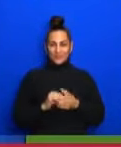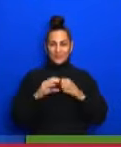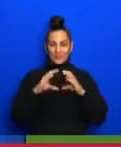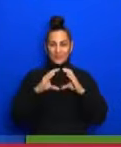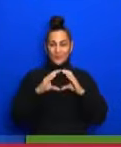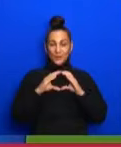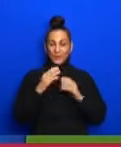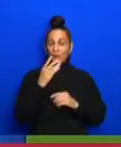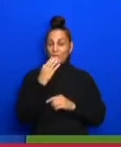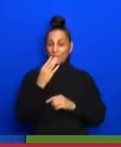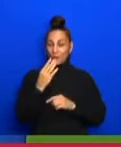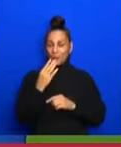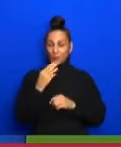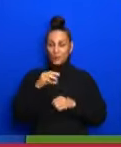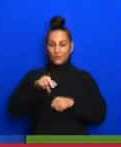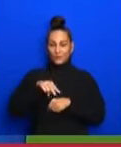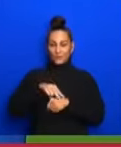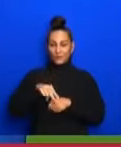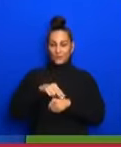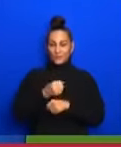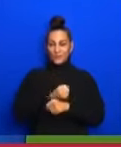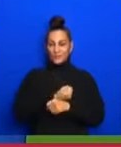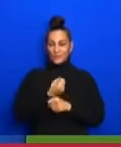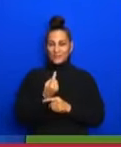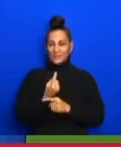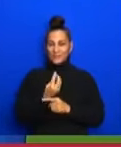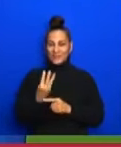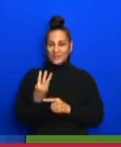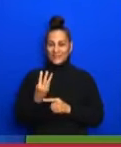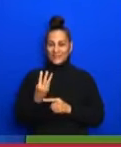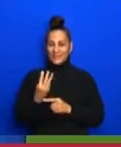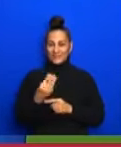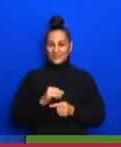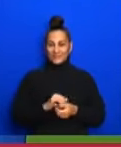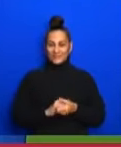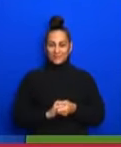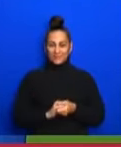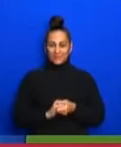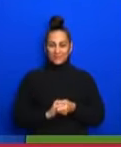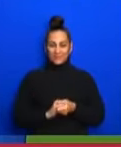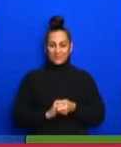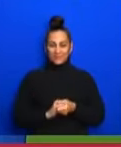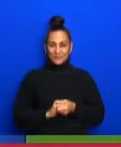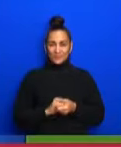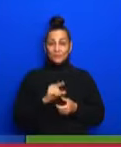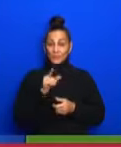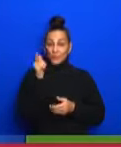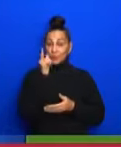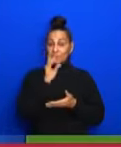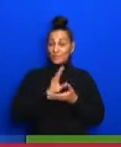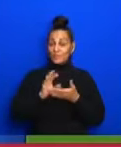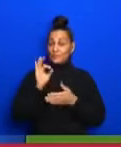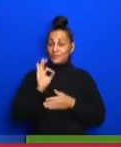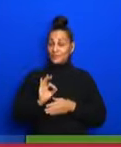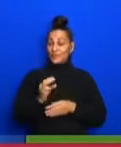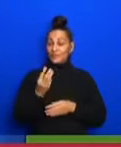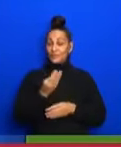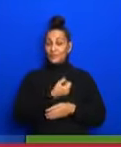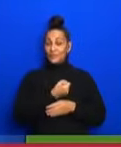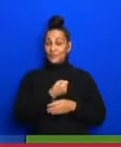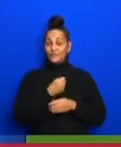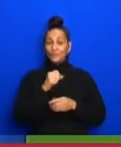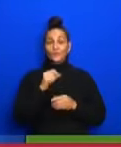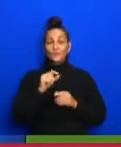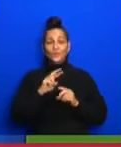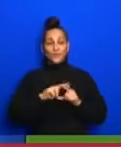Bola verde, número 13. Verde, 13. Você leva prêmio a partir de 3 acertos